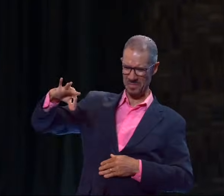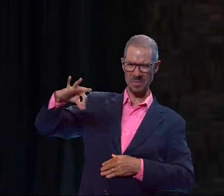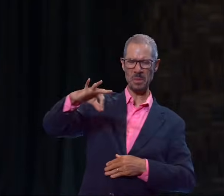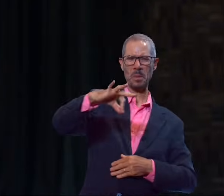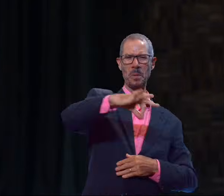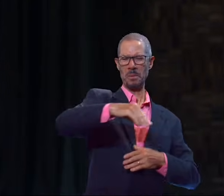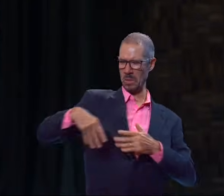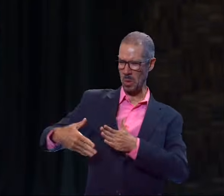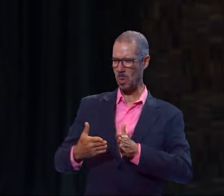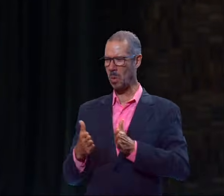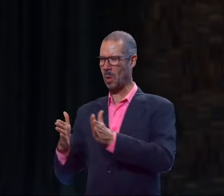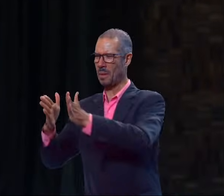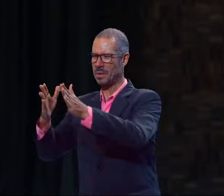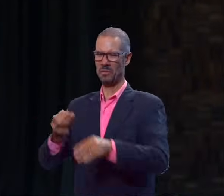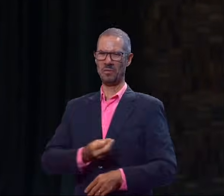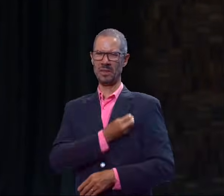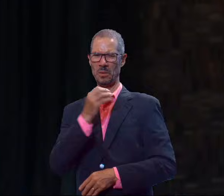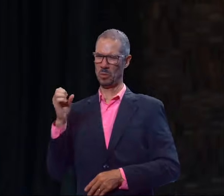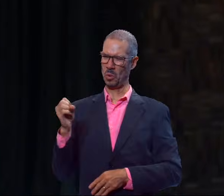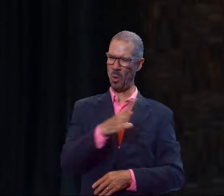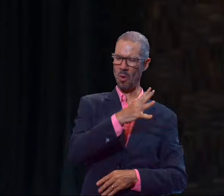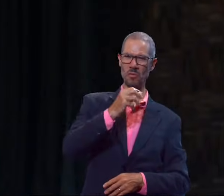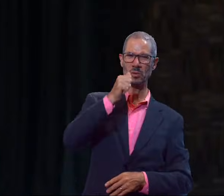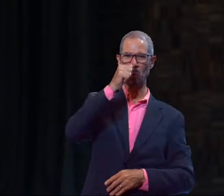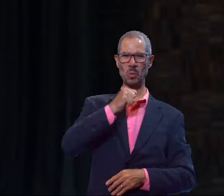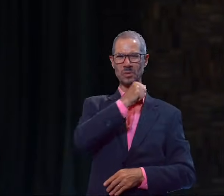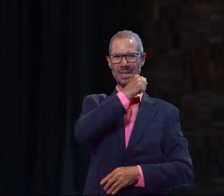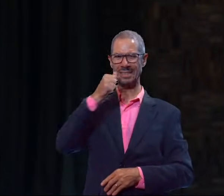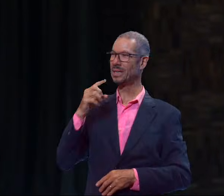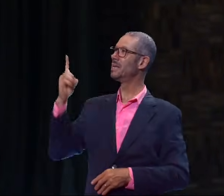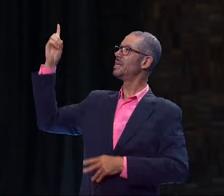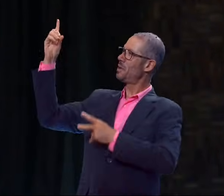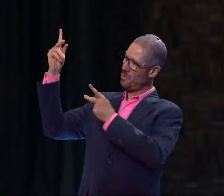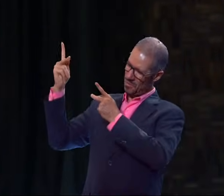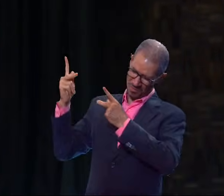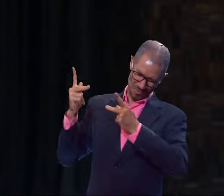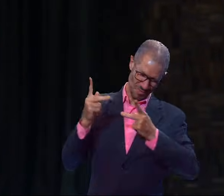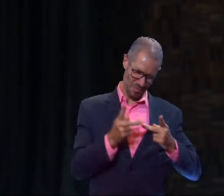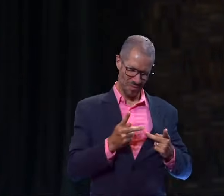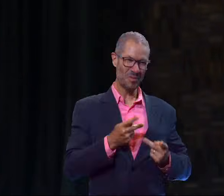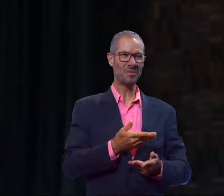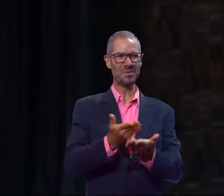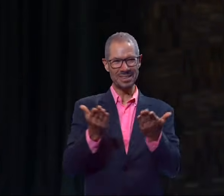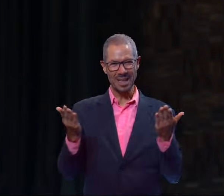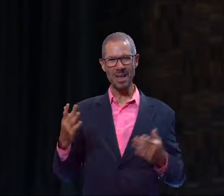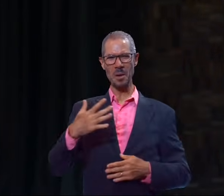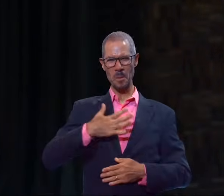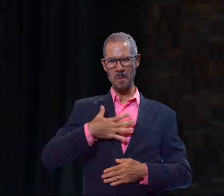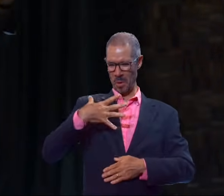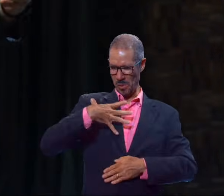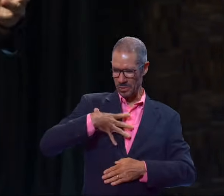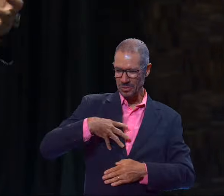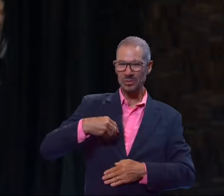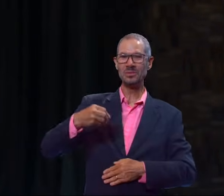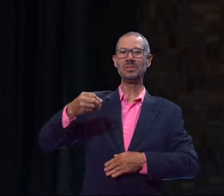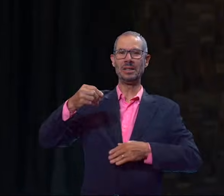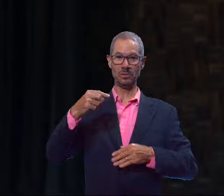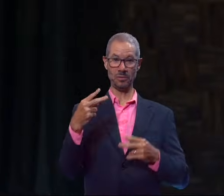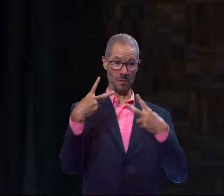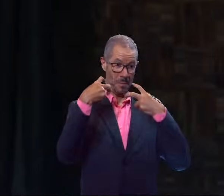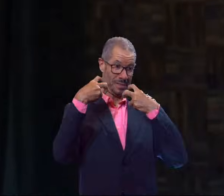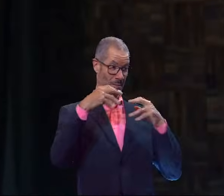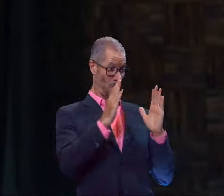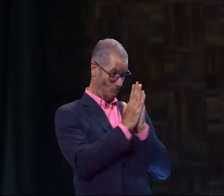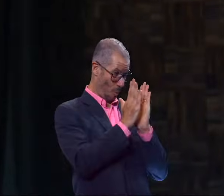caminhos novos de consagração. E Deus vai nos visitar. Os meus filhos vão ver eu orando na